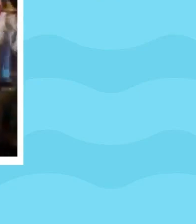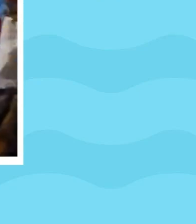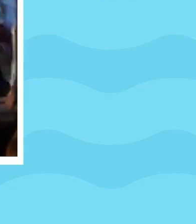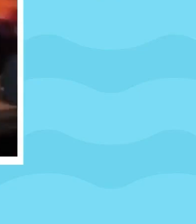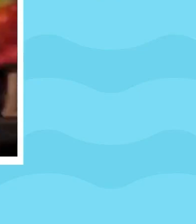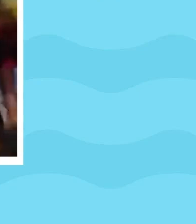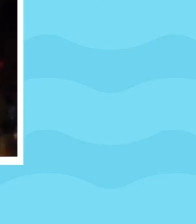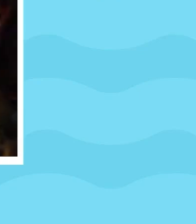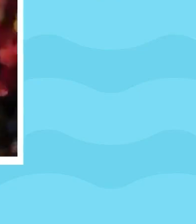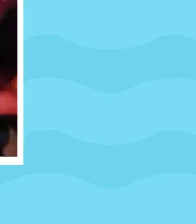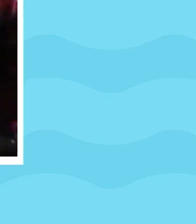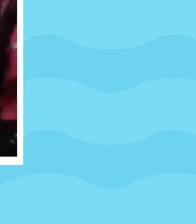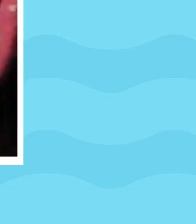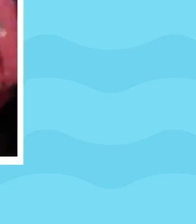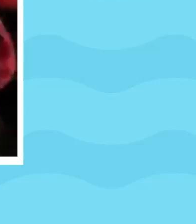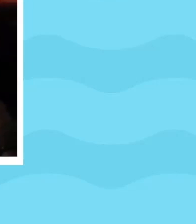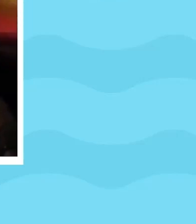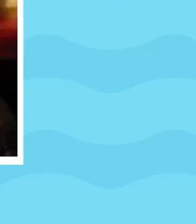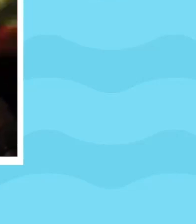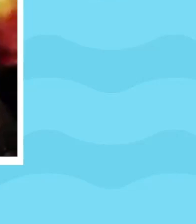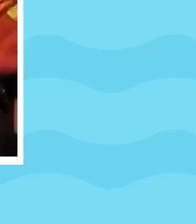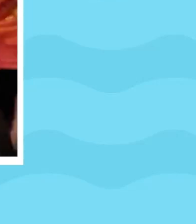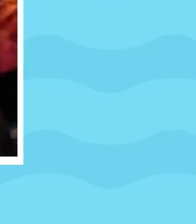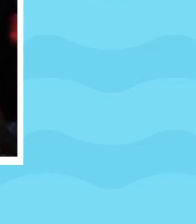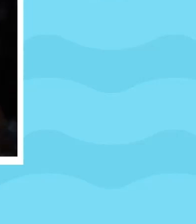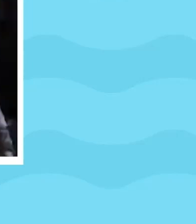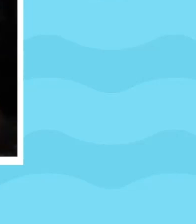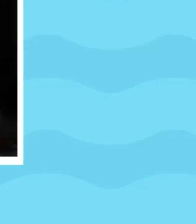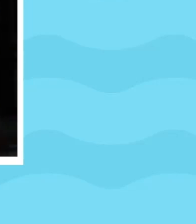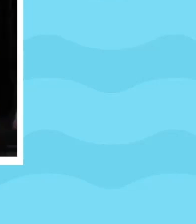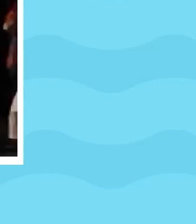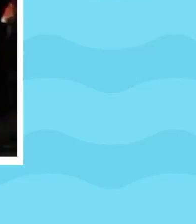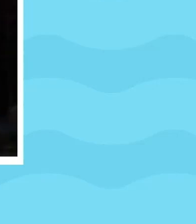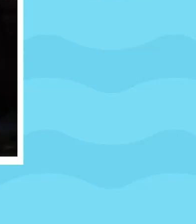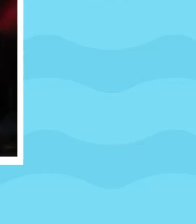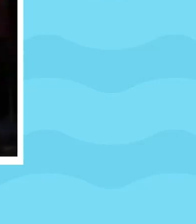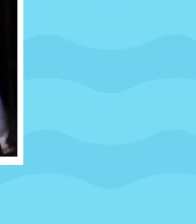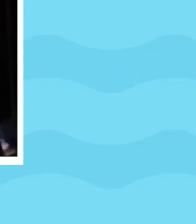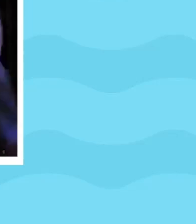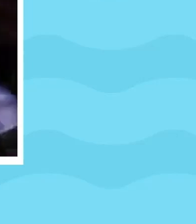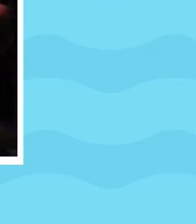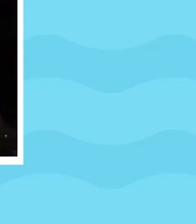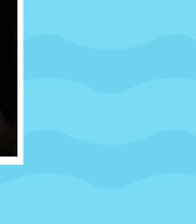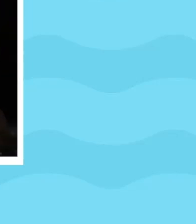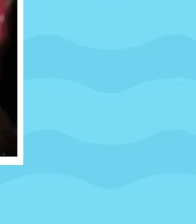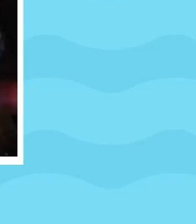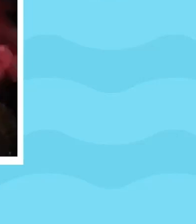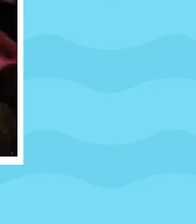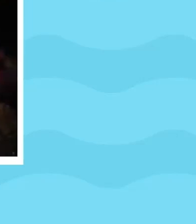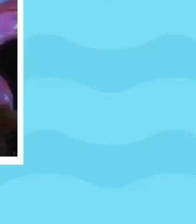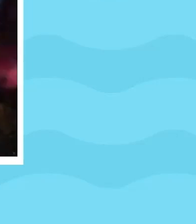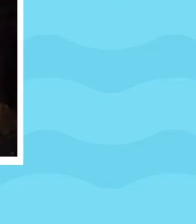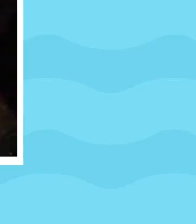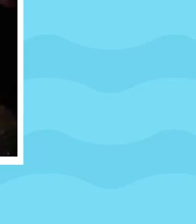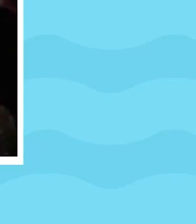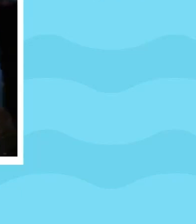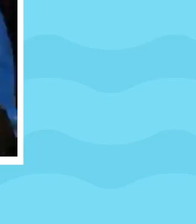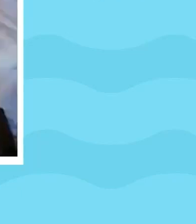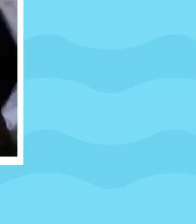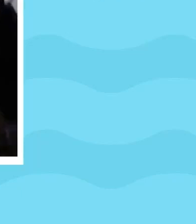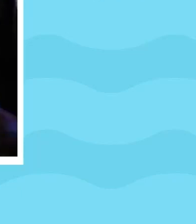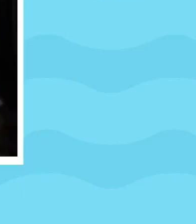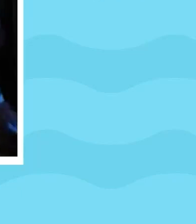beira, pra escutar os mais velhos das histórias, de visagens de mate